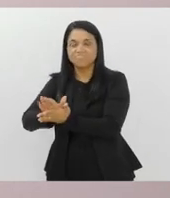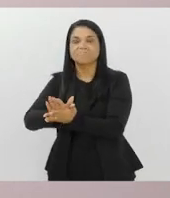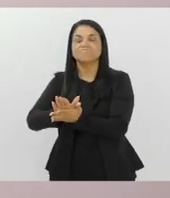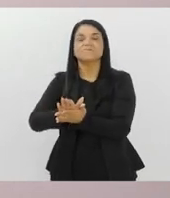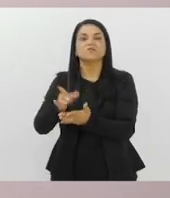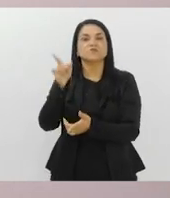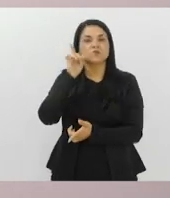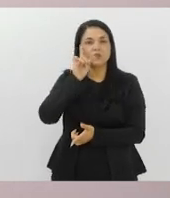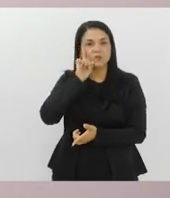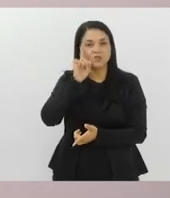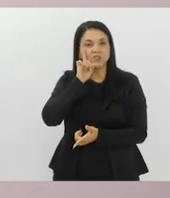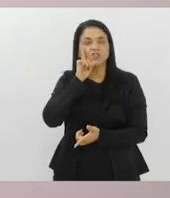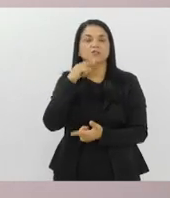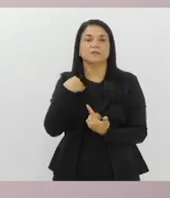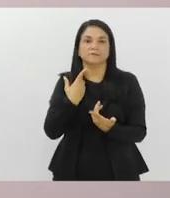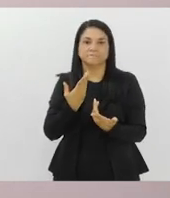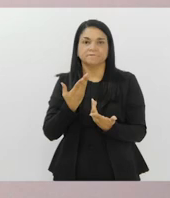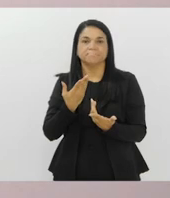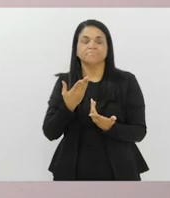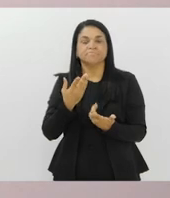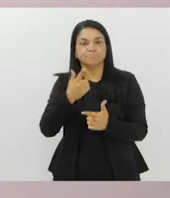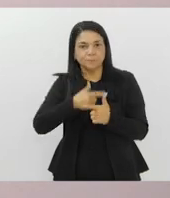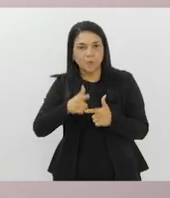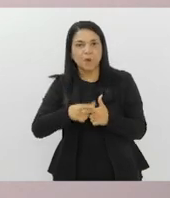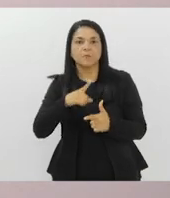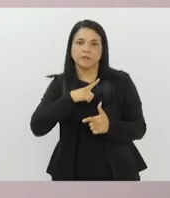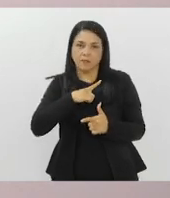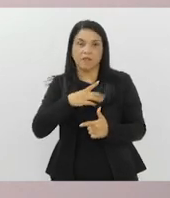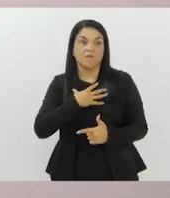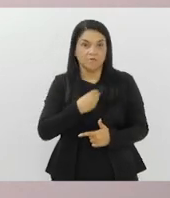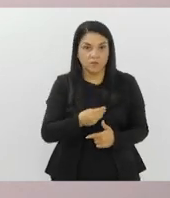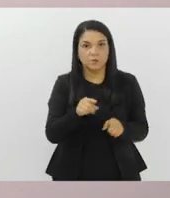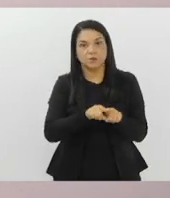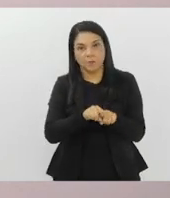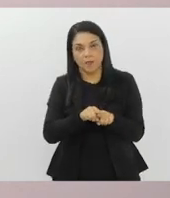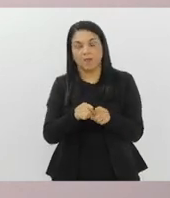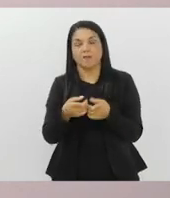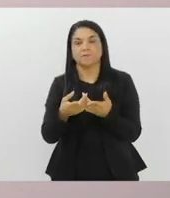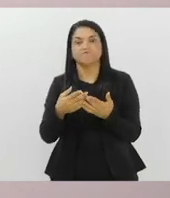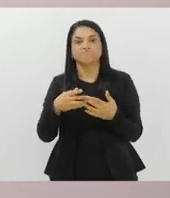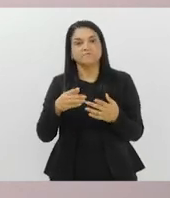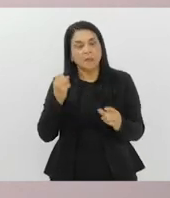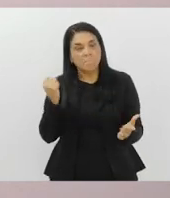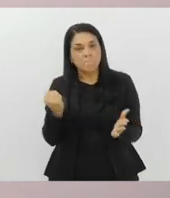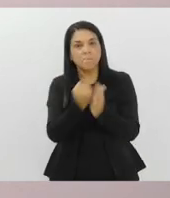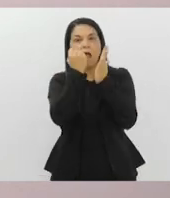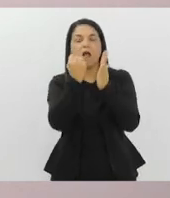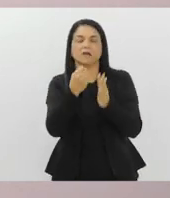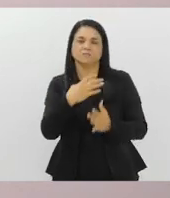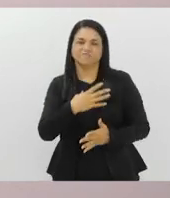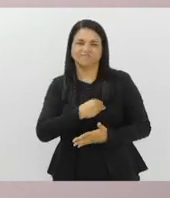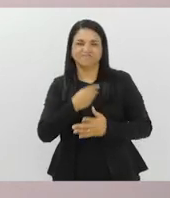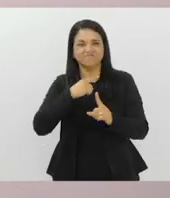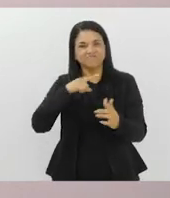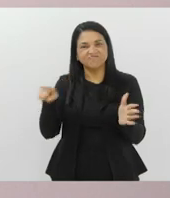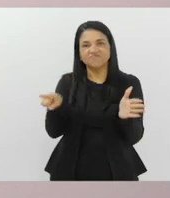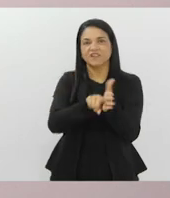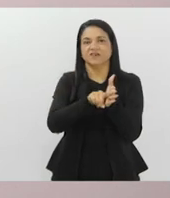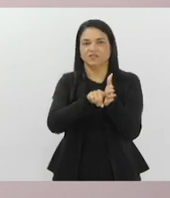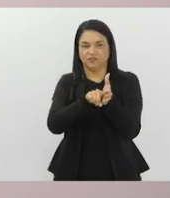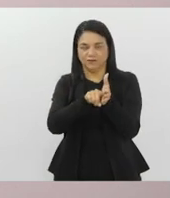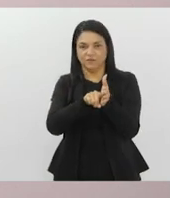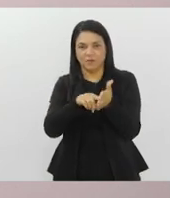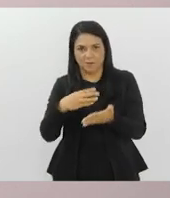elas enfrentam, elas e seus filhos. Tudo isso impacta a amamentação de maneira muito negativa e essas